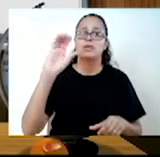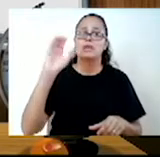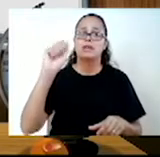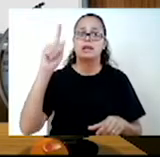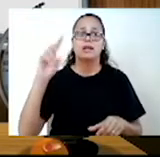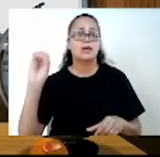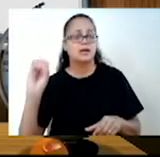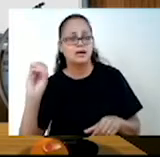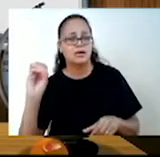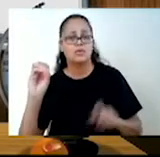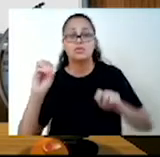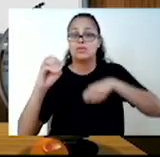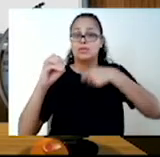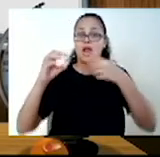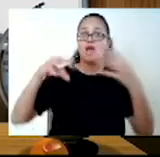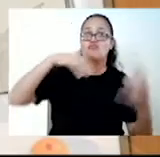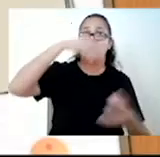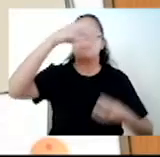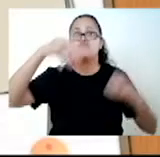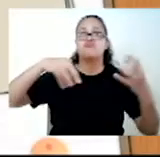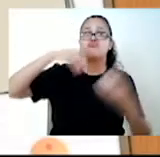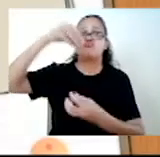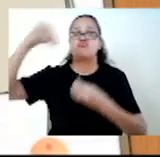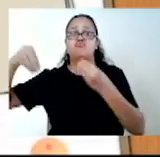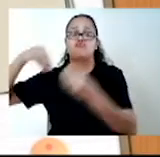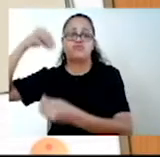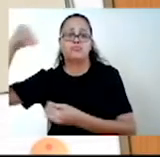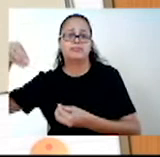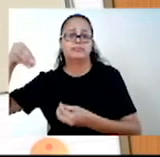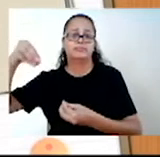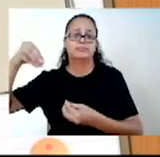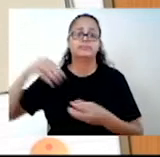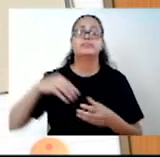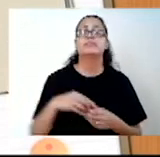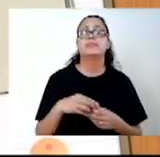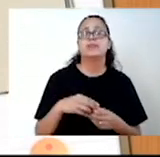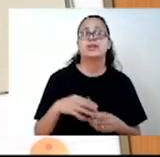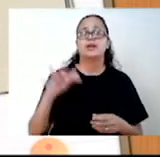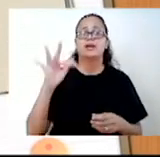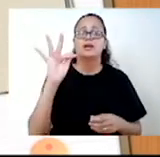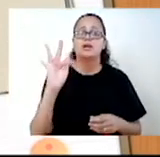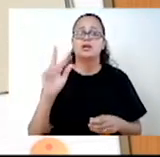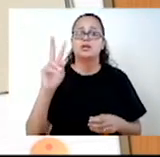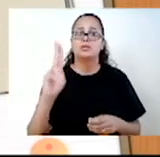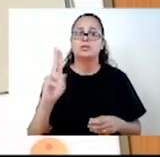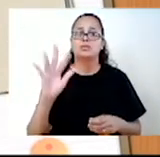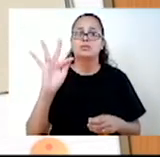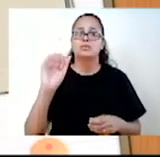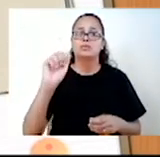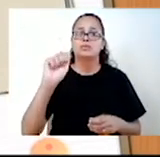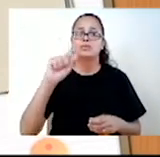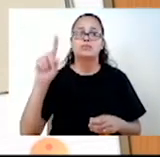sistema temos o que se chama olho do furacão. Mas veja só que curioso, apesar do nome ser sugestivo, de dar a impressão que é